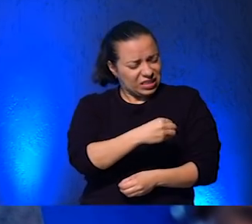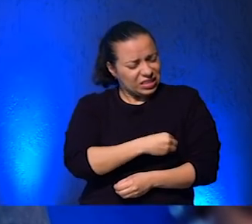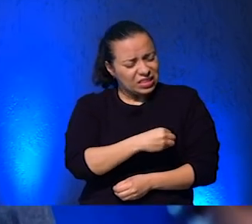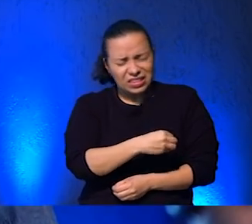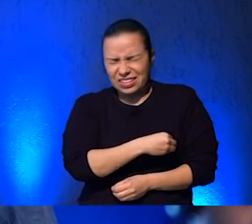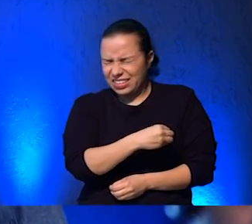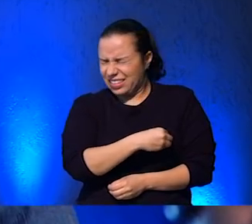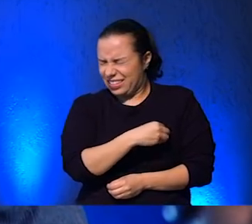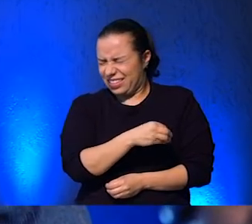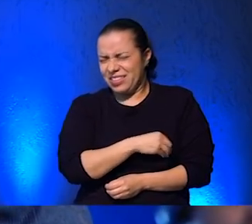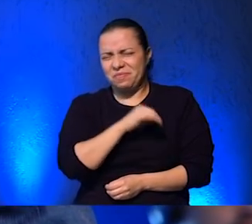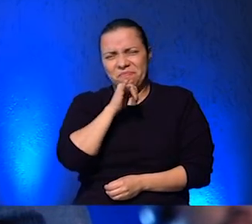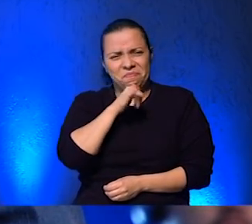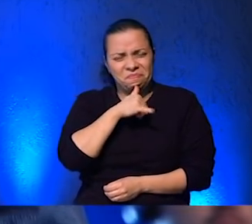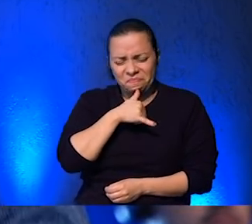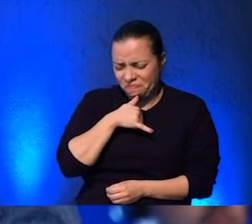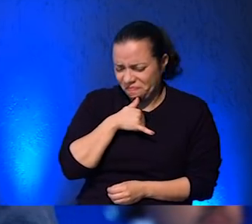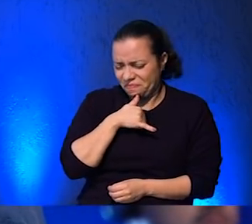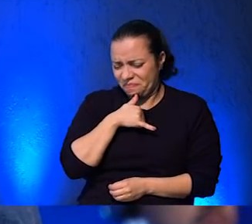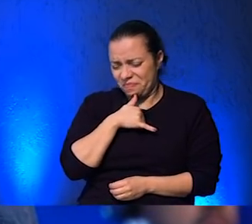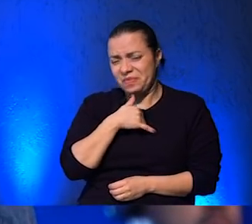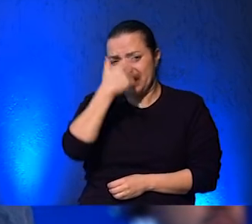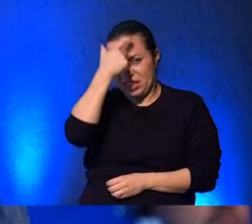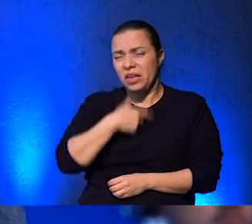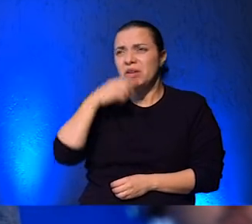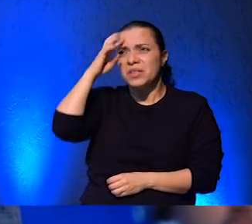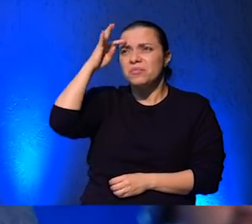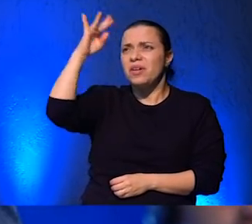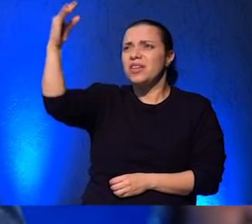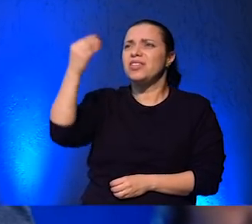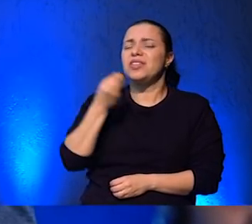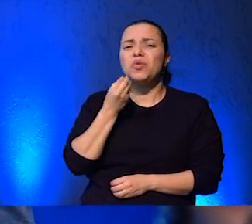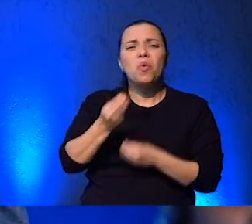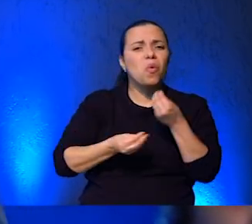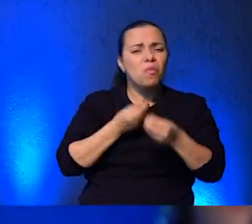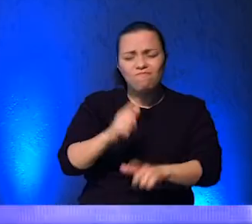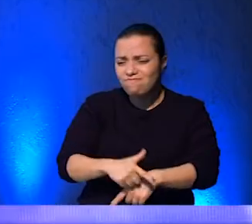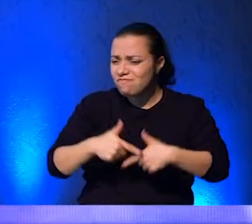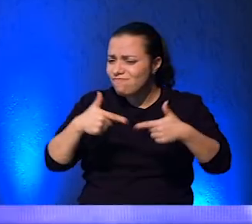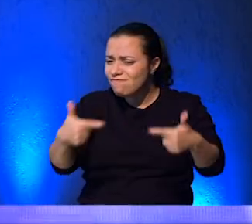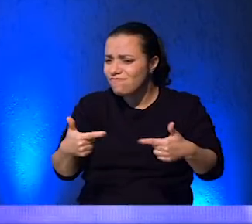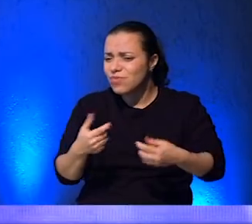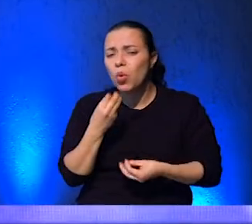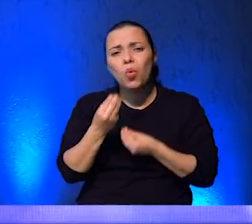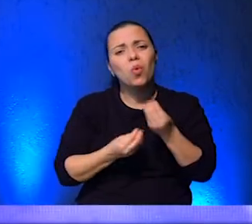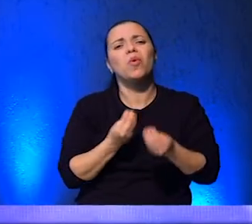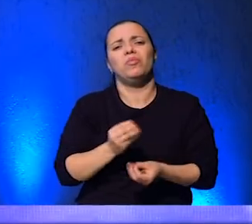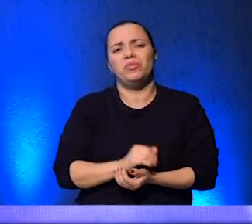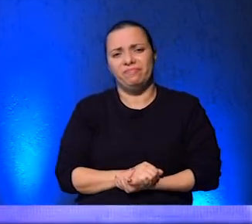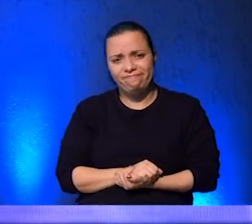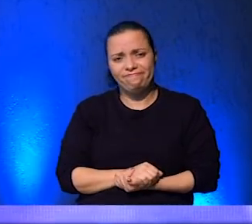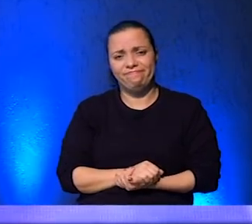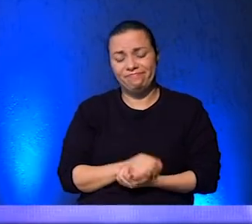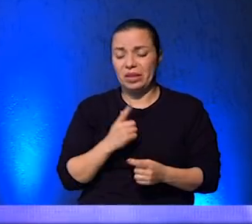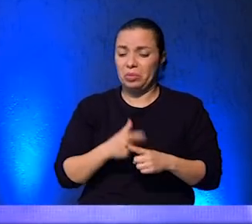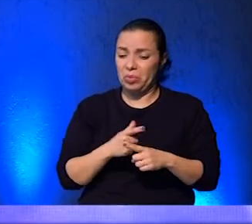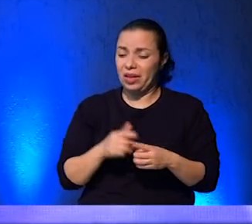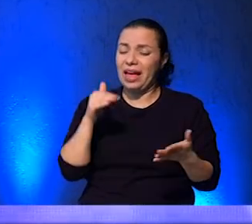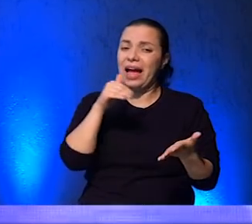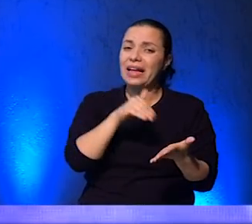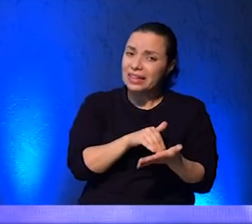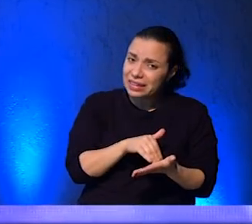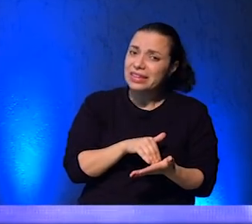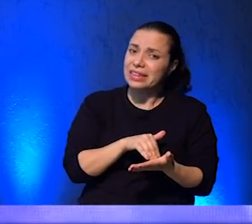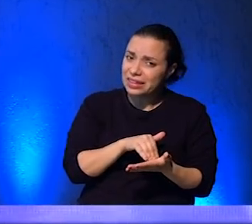terrível e posso imaginar as lutas a coisa terrível que foi até mesmo um